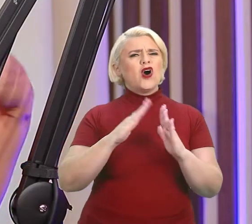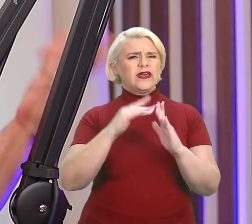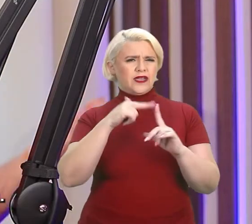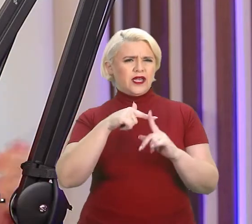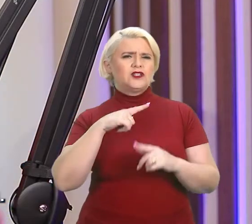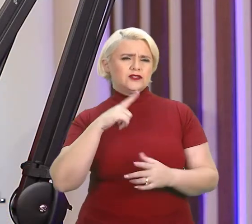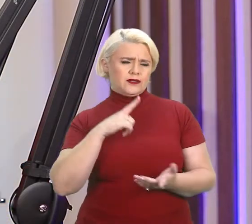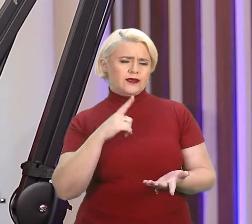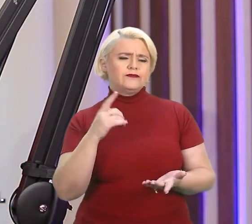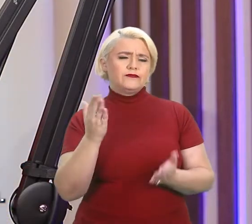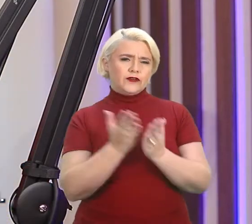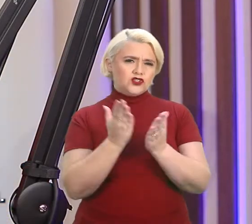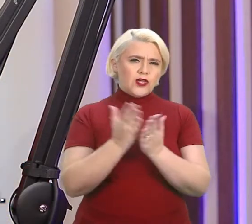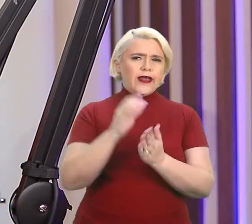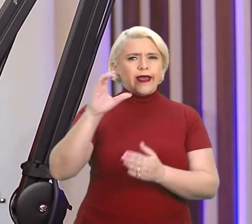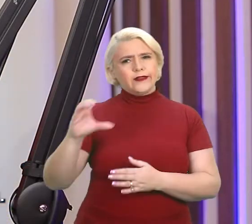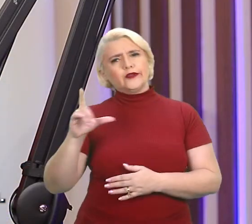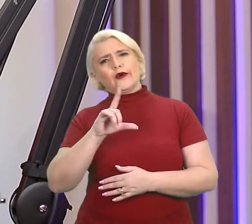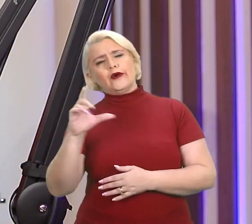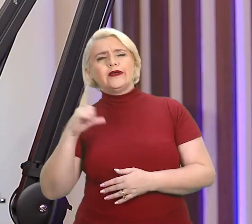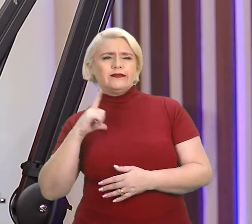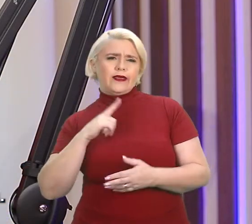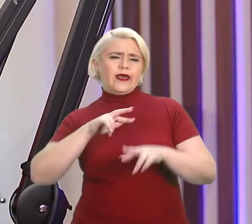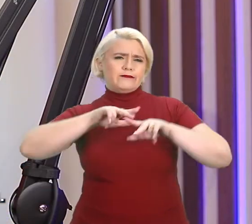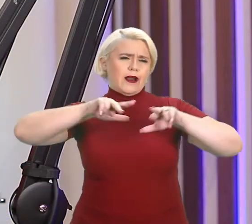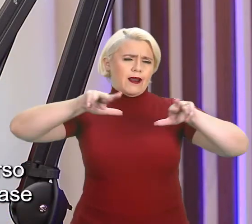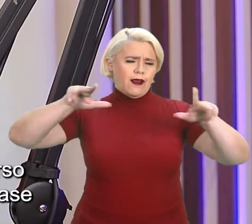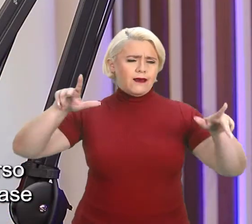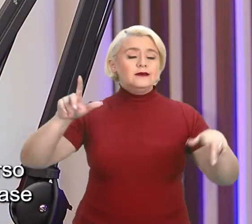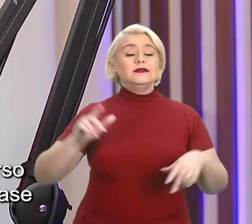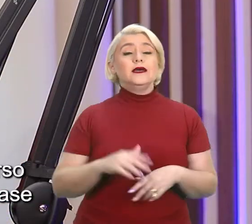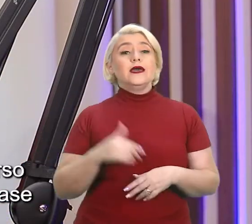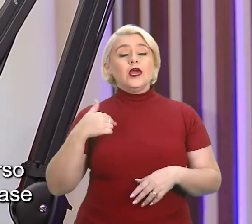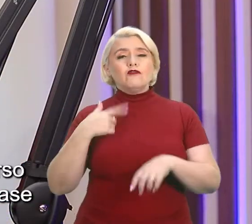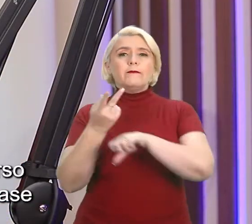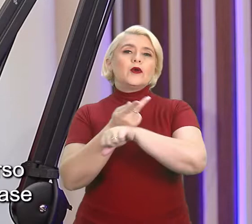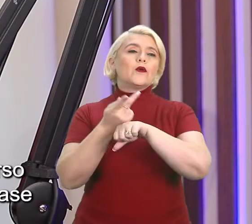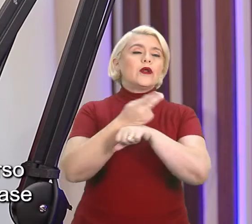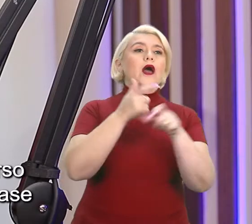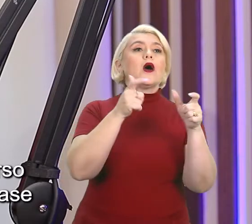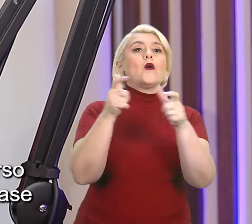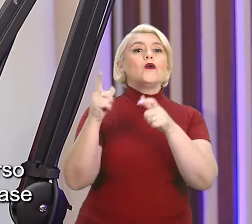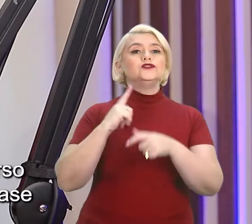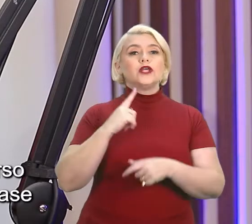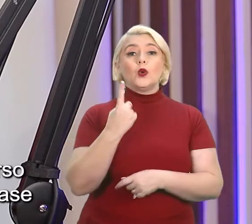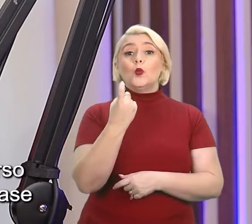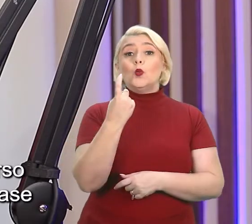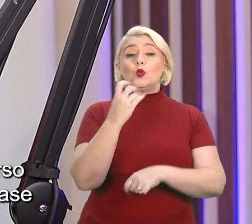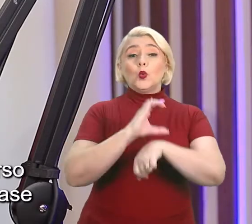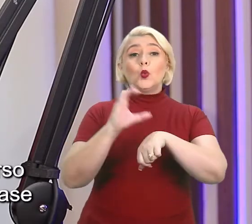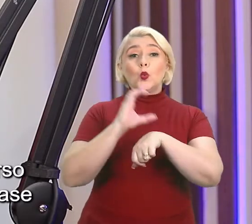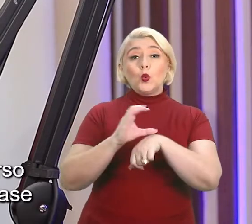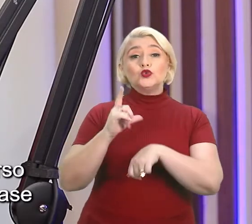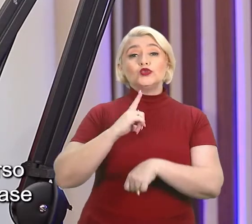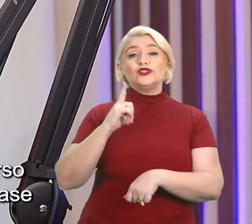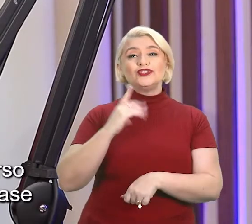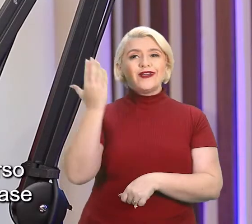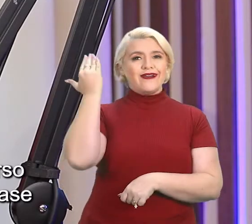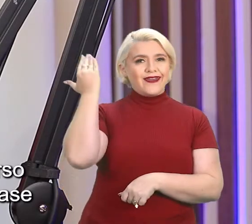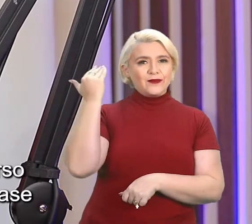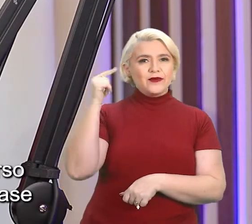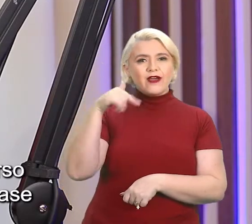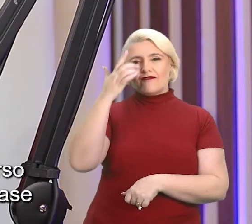evangélicas, igrejas católicas, né? Presbiteriana, Igreja Batista. E aí eu fui atrás de saber, e o único curso que tinha